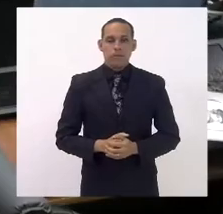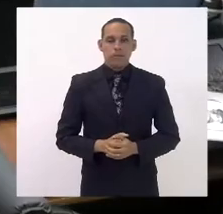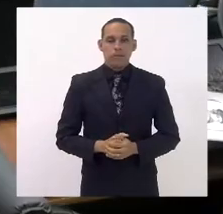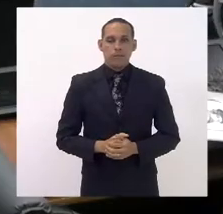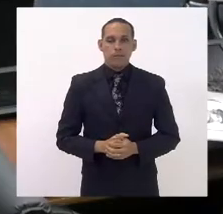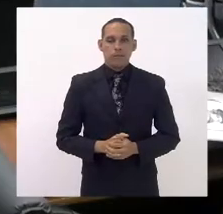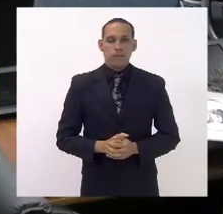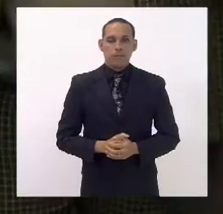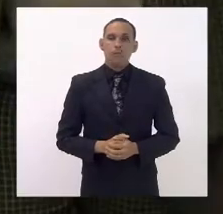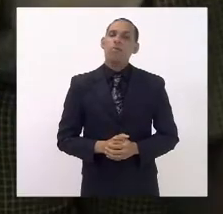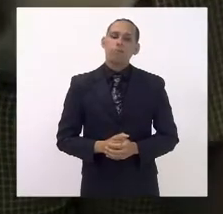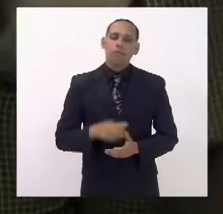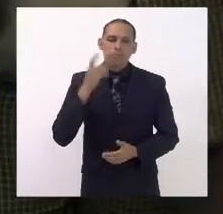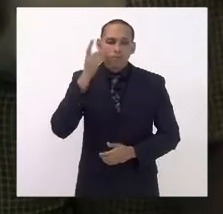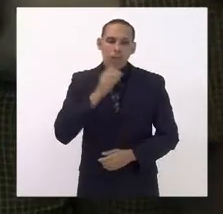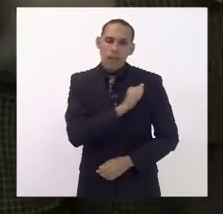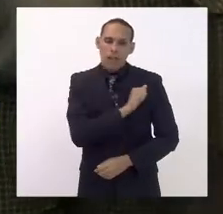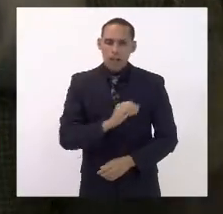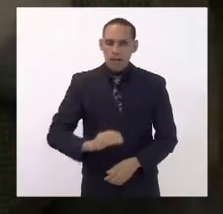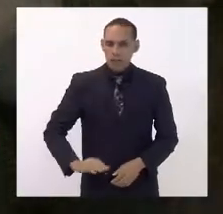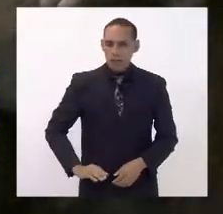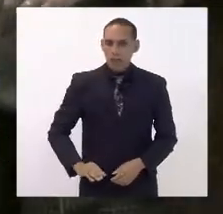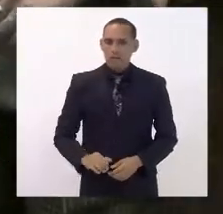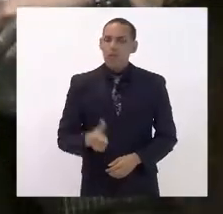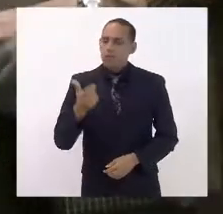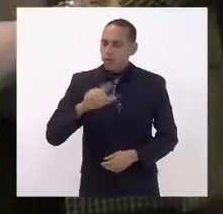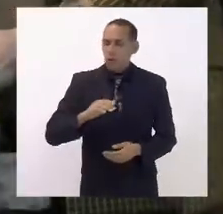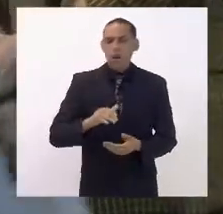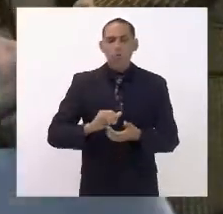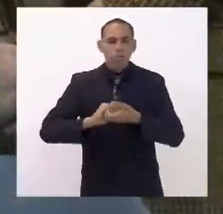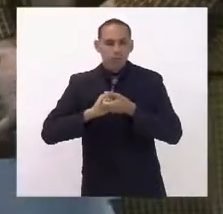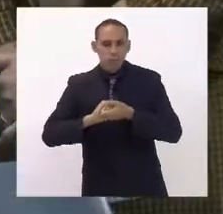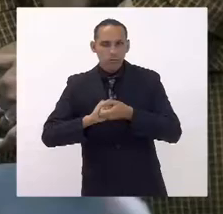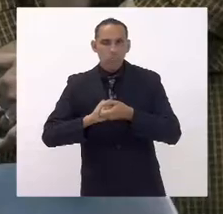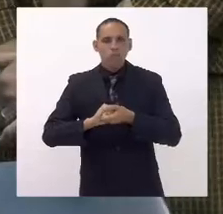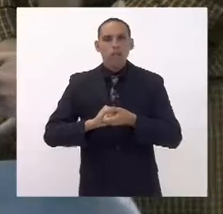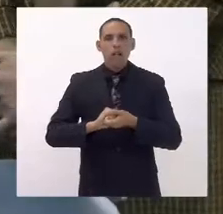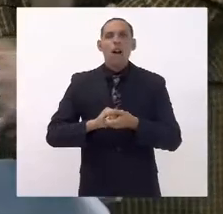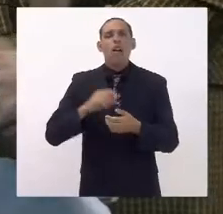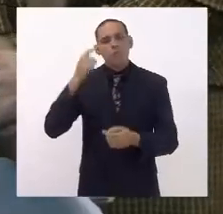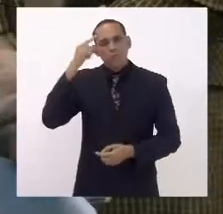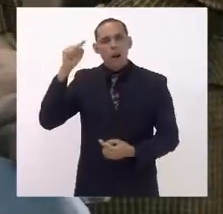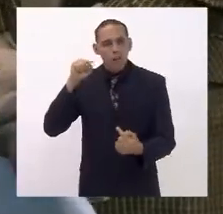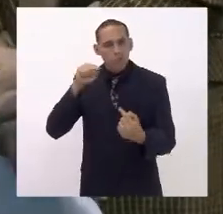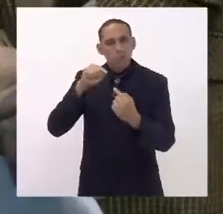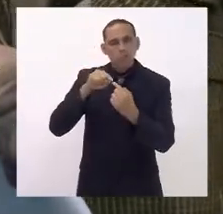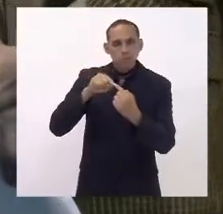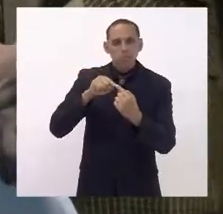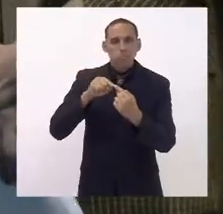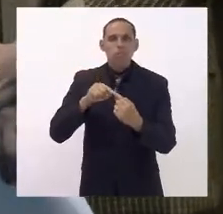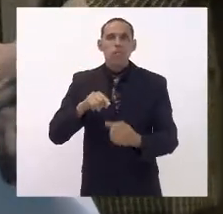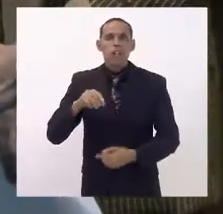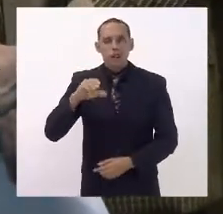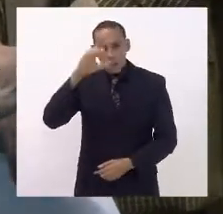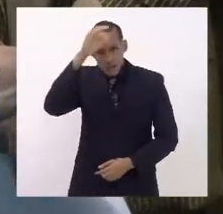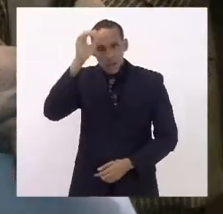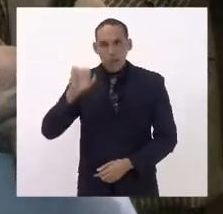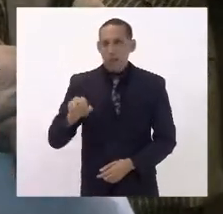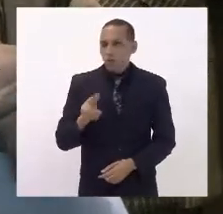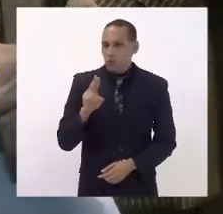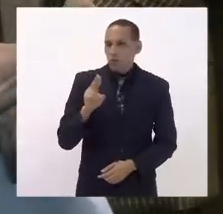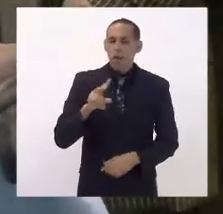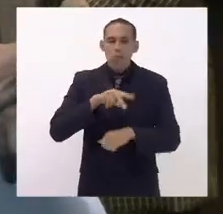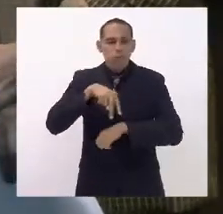Deputado André Siciliano, saudando de novo a deputada Tia Ju, parecer amplamente favorável, protagonismo das mulheres, das jovens,